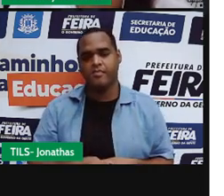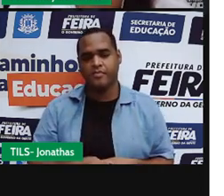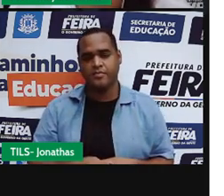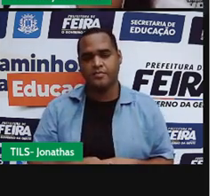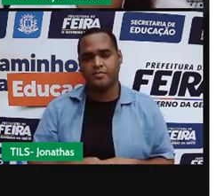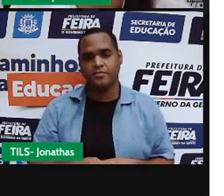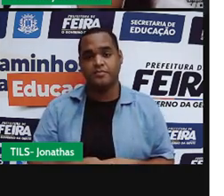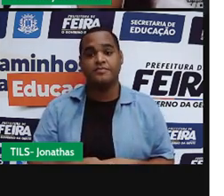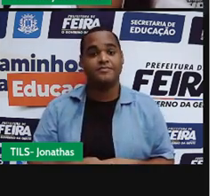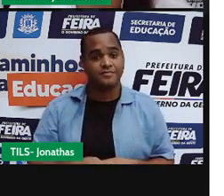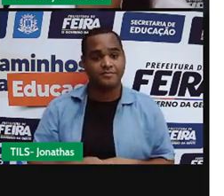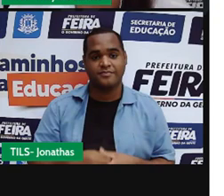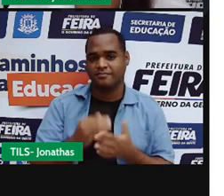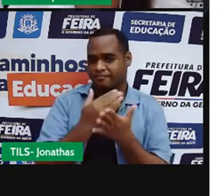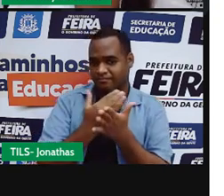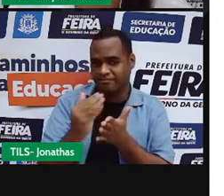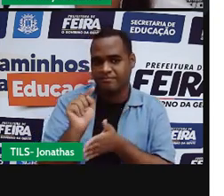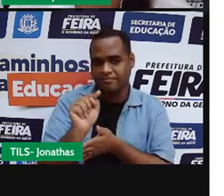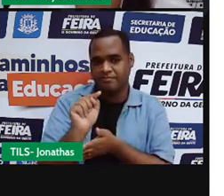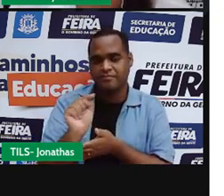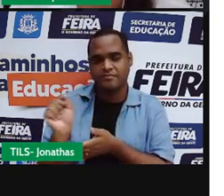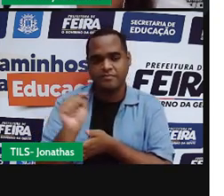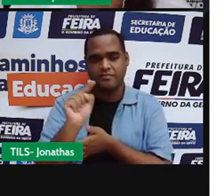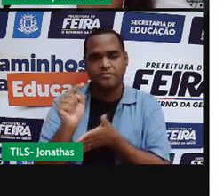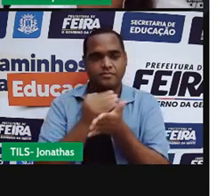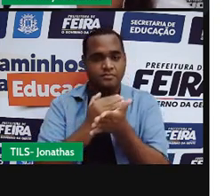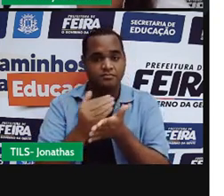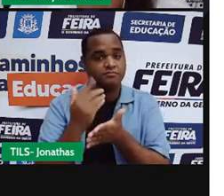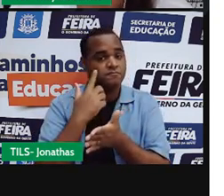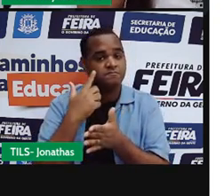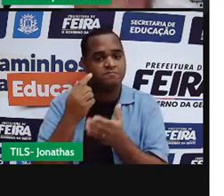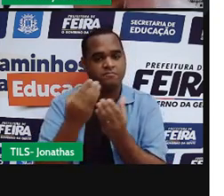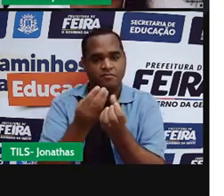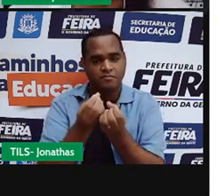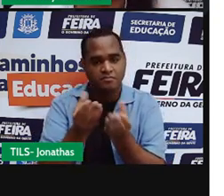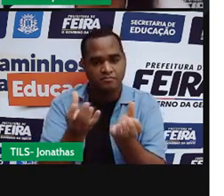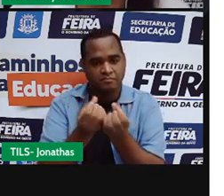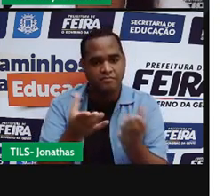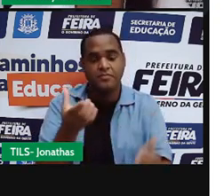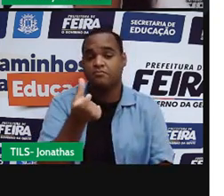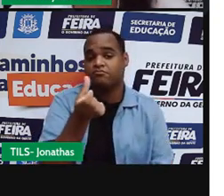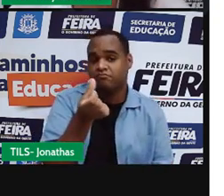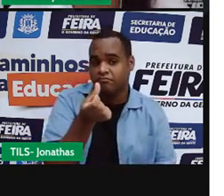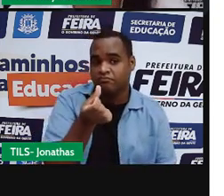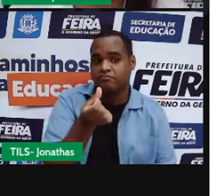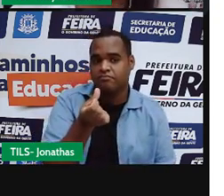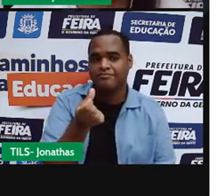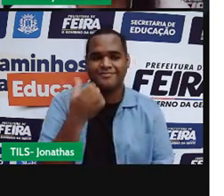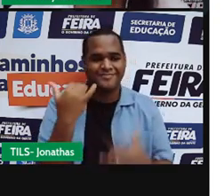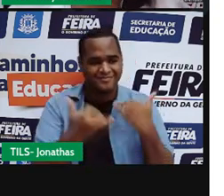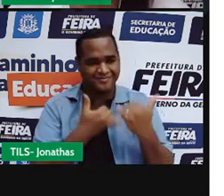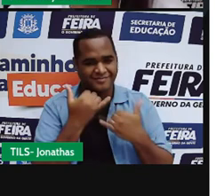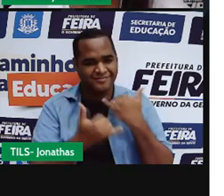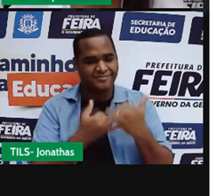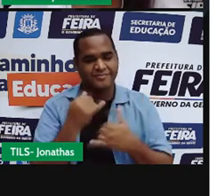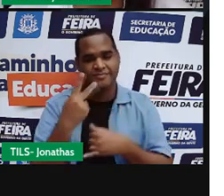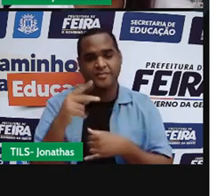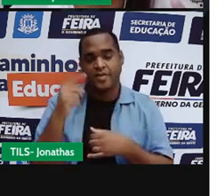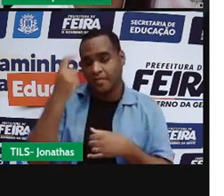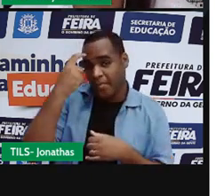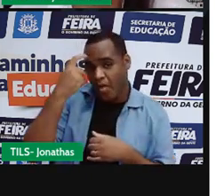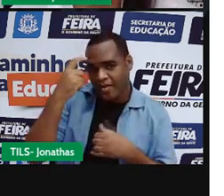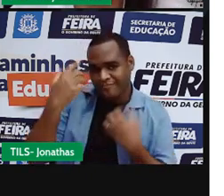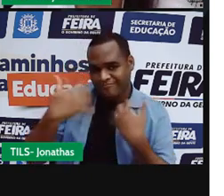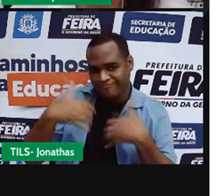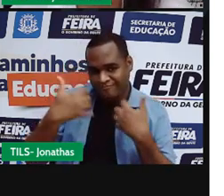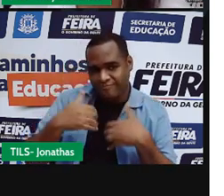e clicar em começar. Vocês clicarem em começar, vai aparecer essas seis cartinhas aí dançando. É um jogo da memória, você tem que encontrar